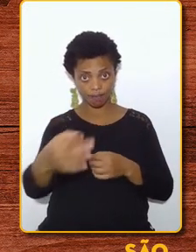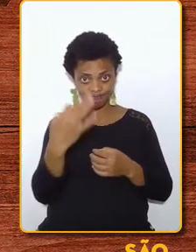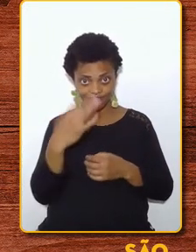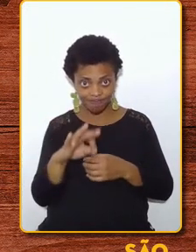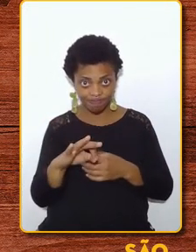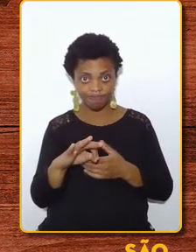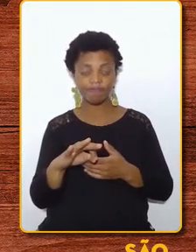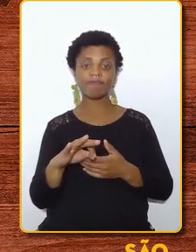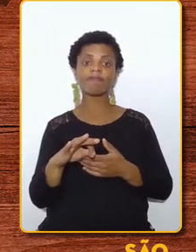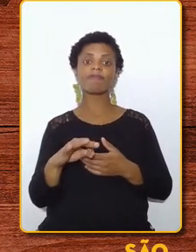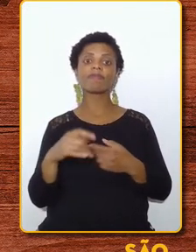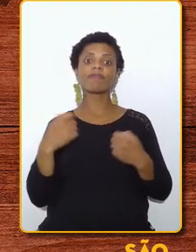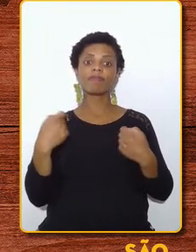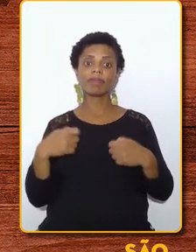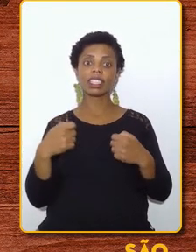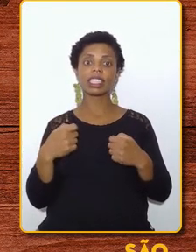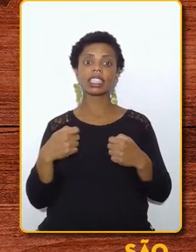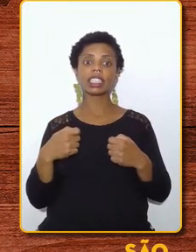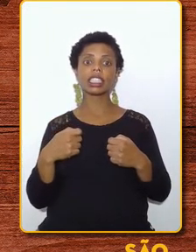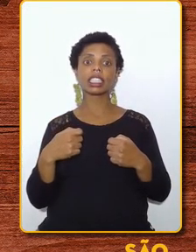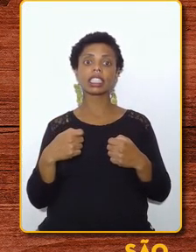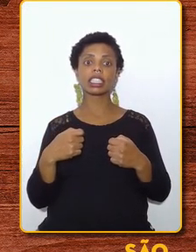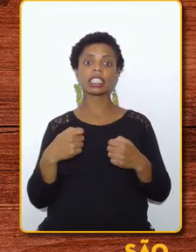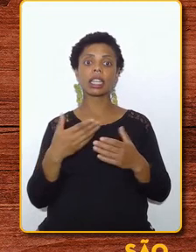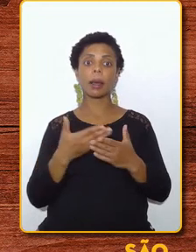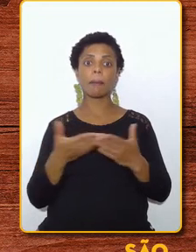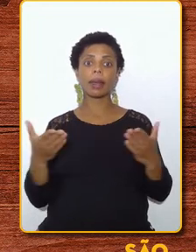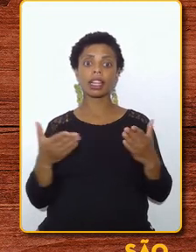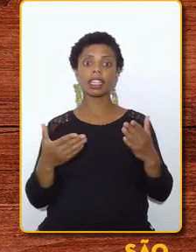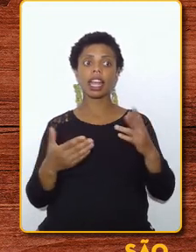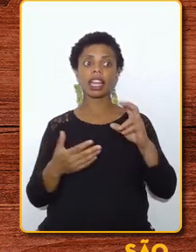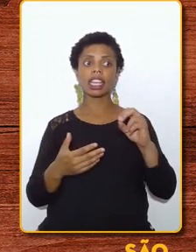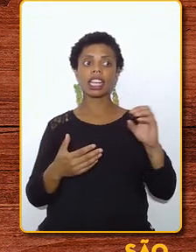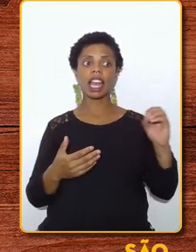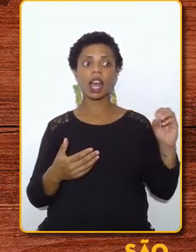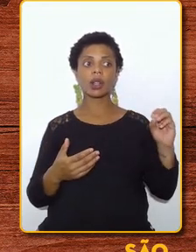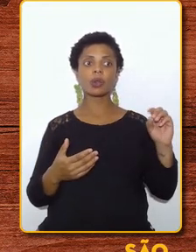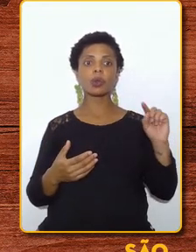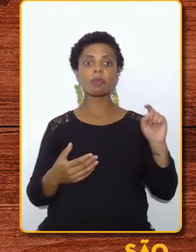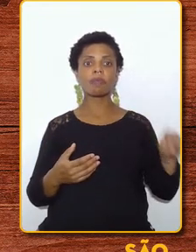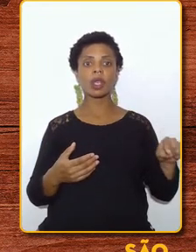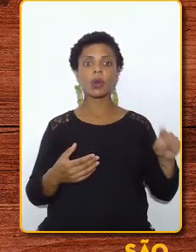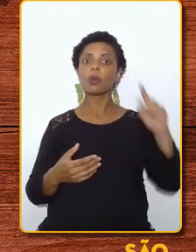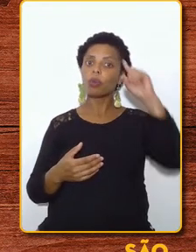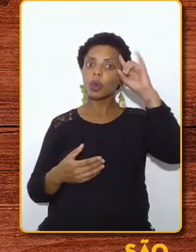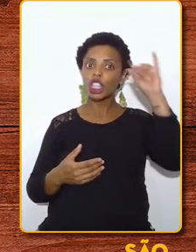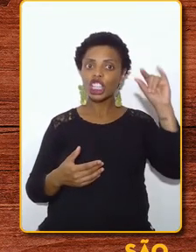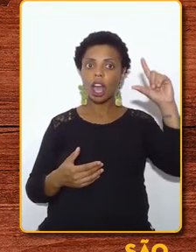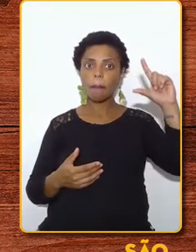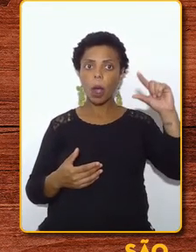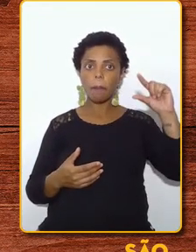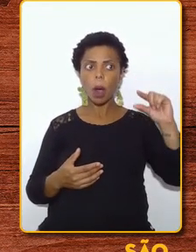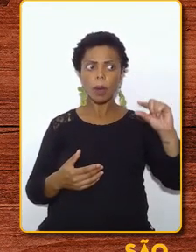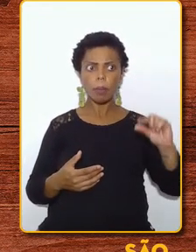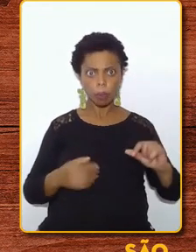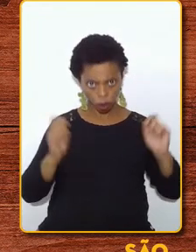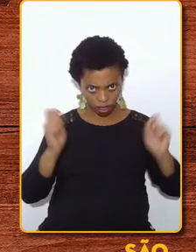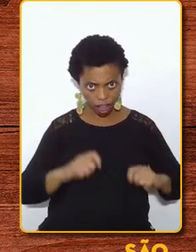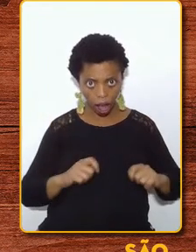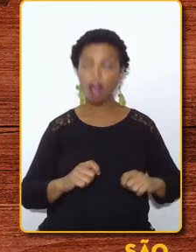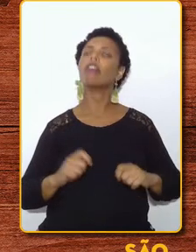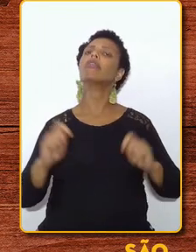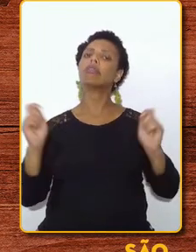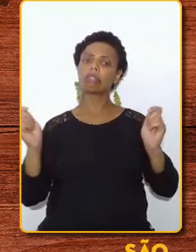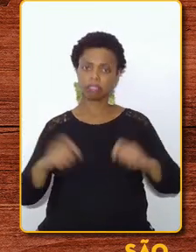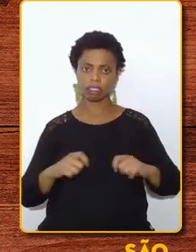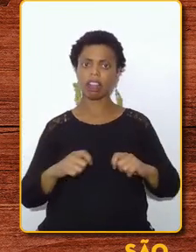Tem que perder 500 mil votos por dia. É possível? É. Dá para perder facinho 500 mil votos por